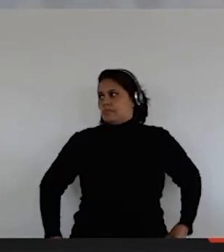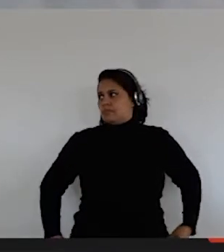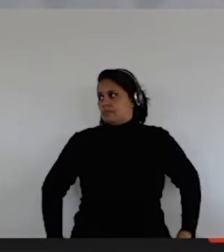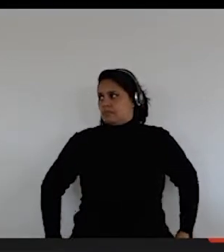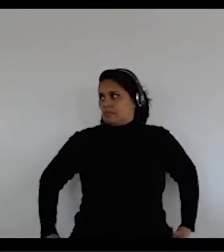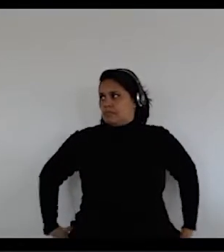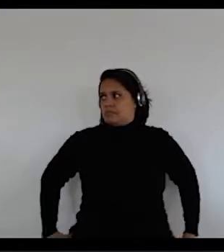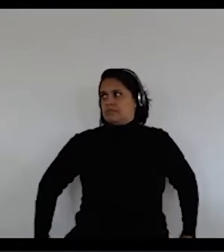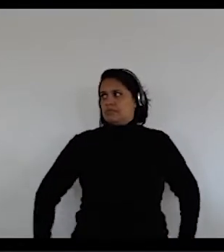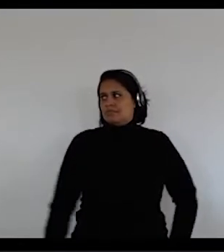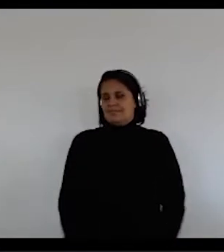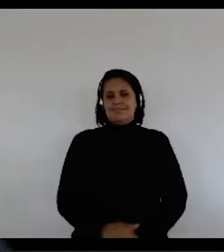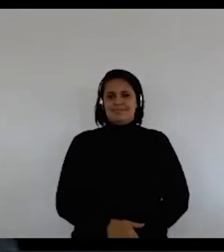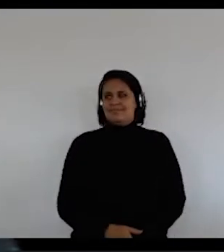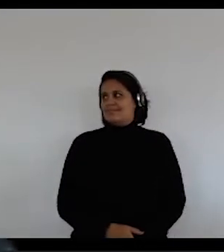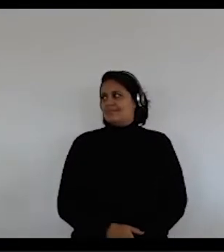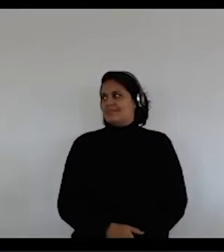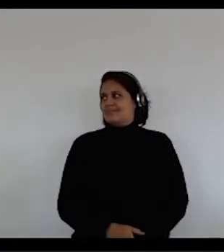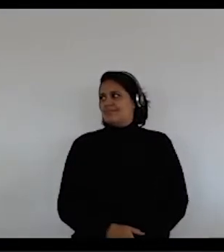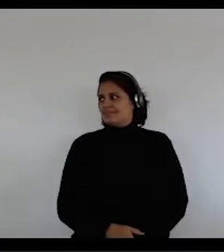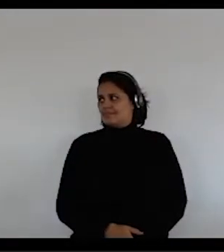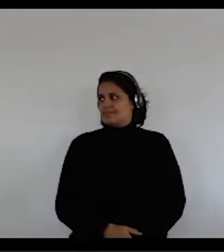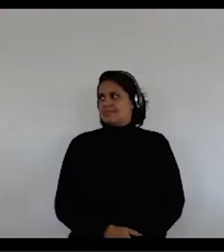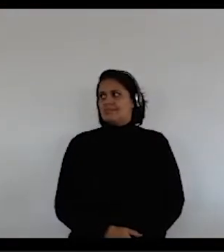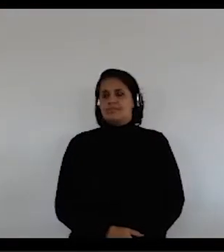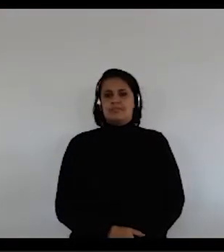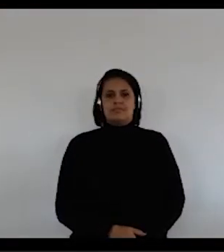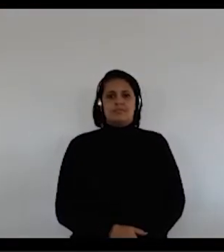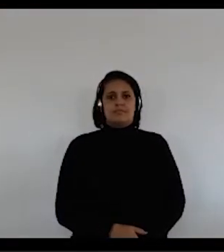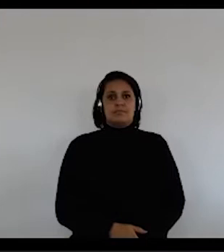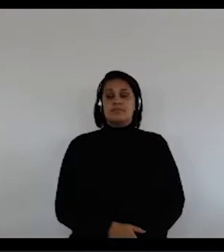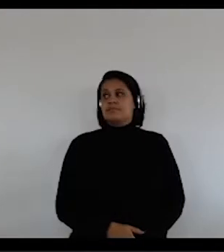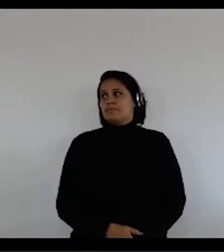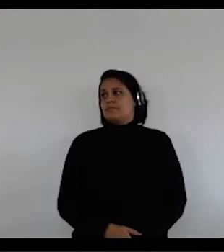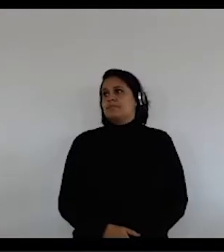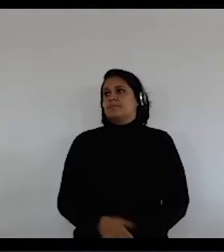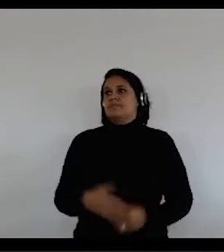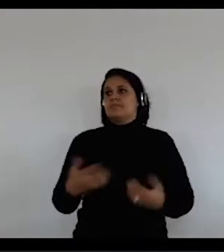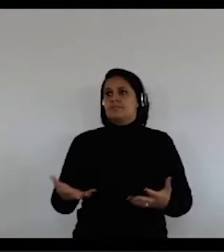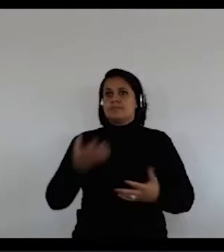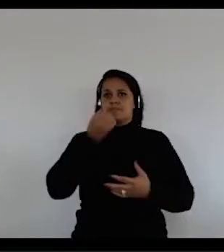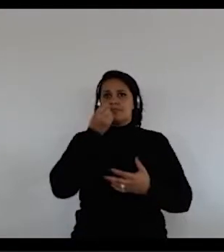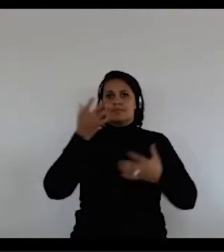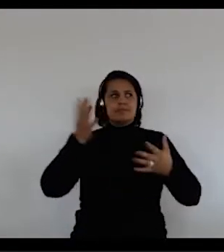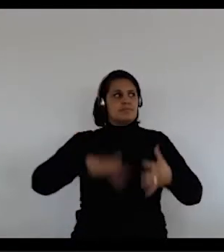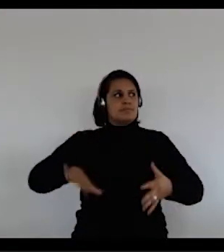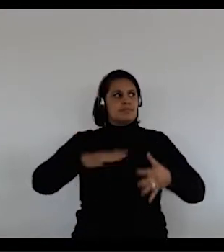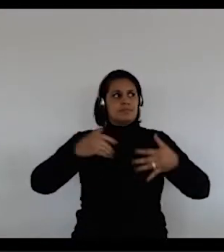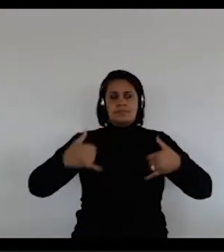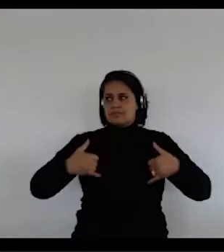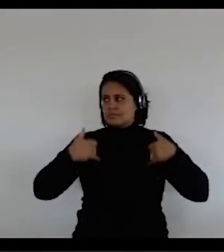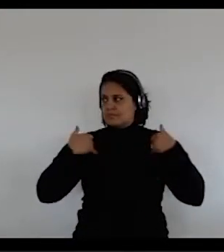Muito obrigado, Dr. Rogério. Para mim é uma grande honra